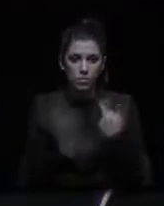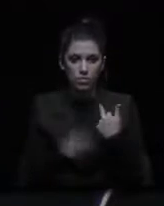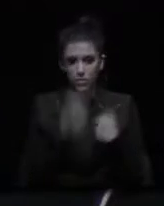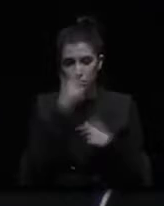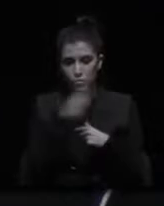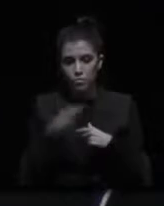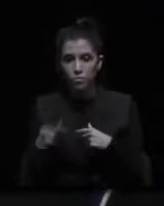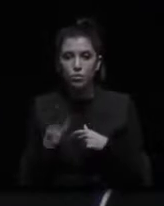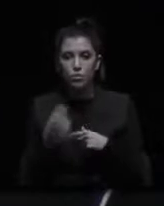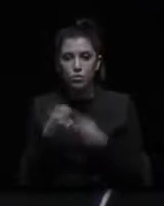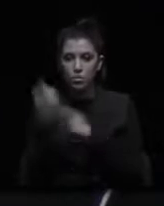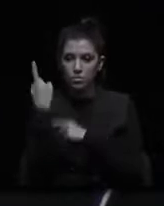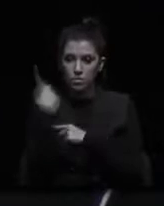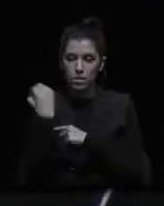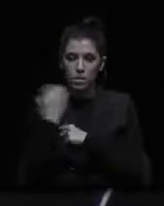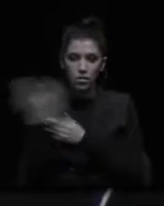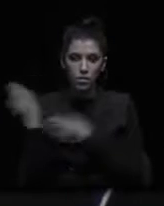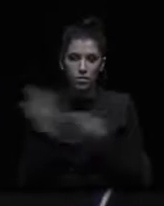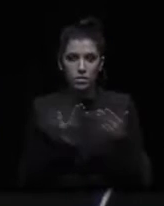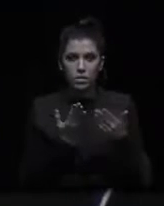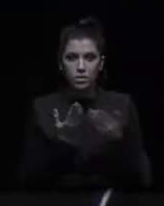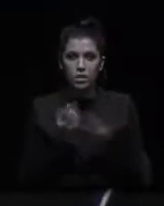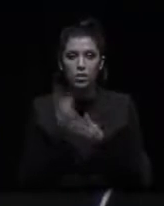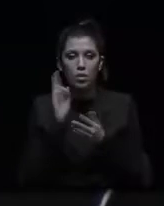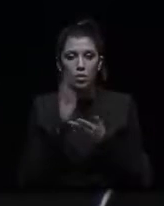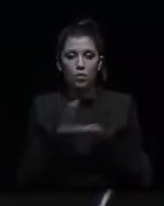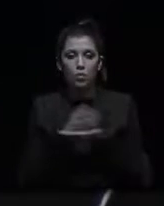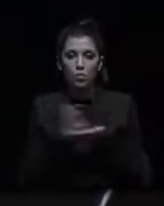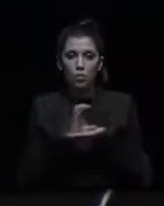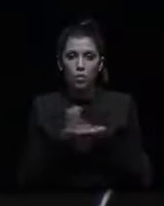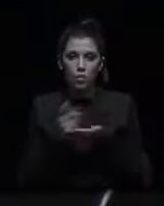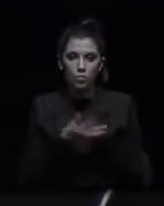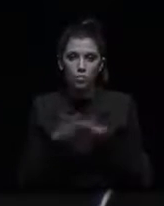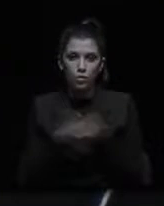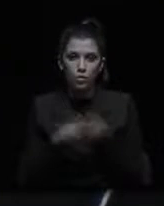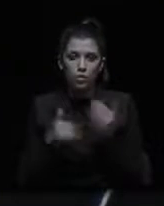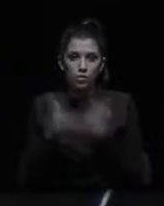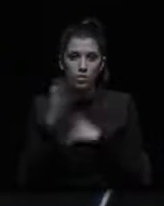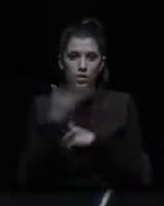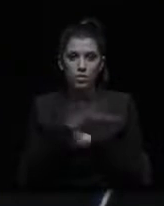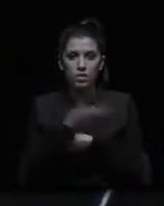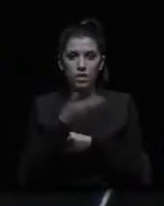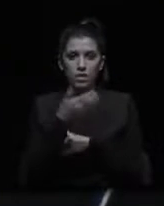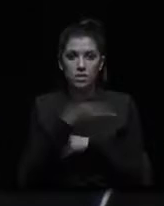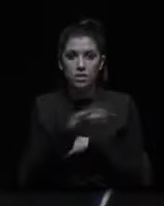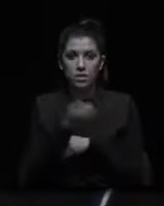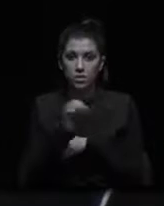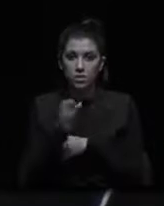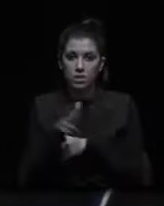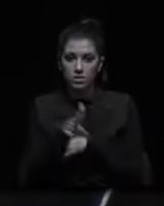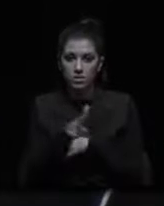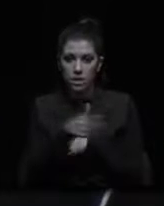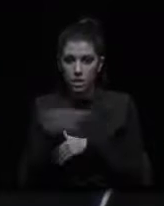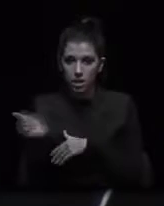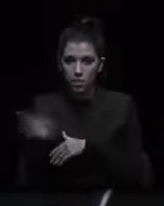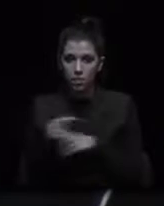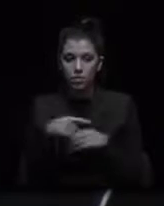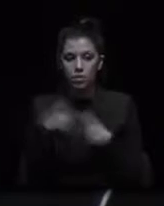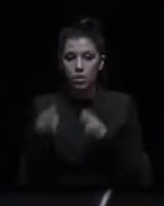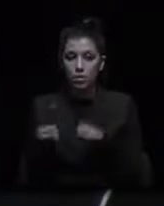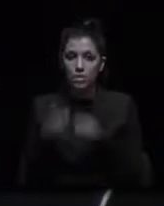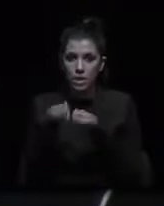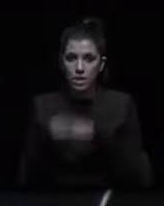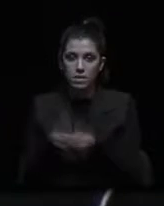sujeitos passivos que no ano passado tenham apresentado um volume de negócios superior a 150 mil euros. Tratando-se de uma importante fonte de financiamento